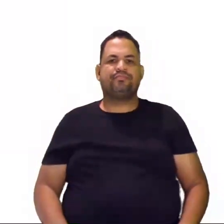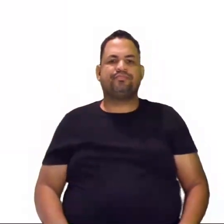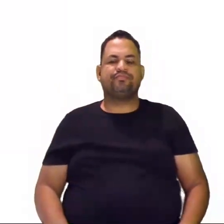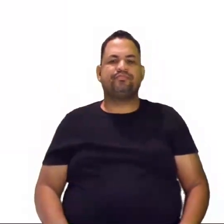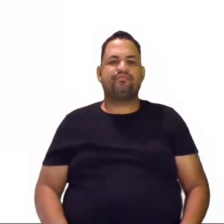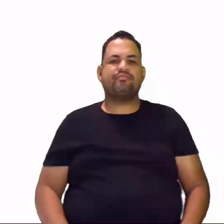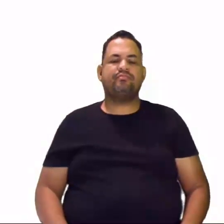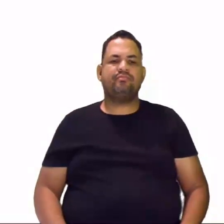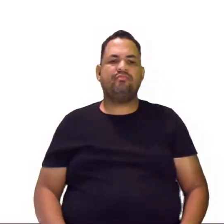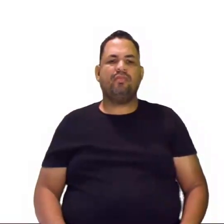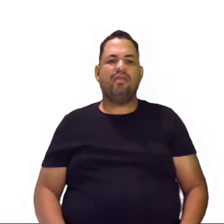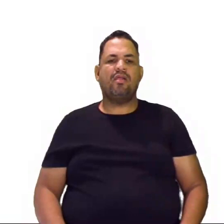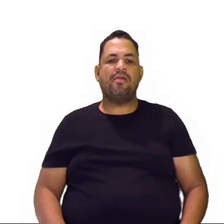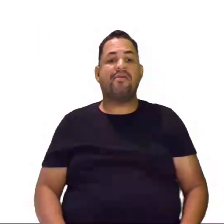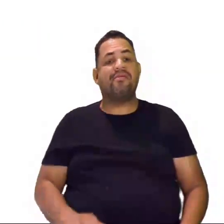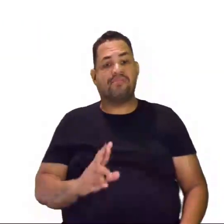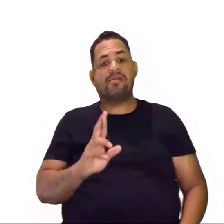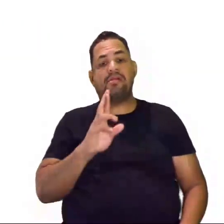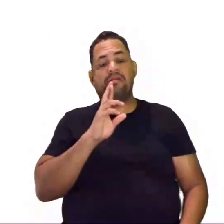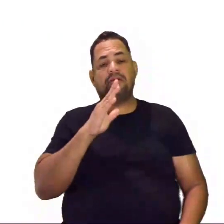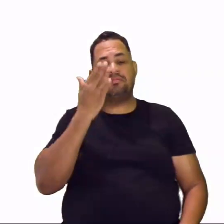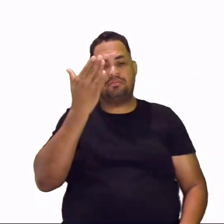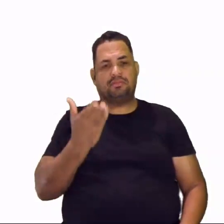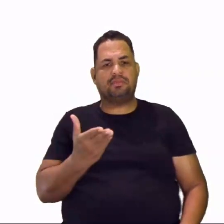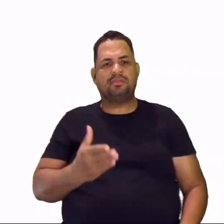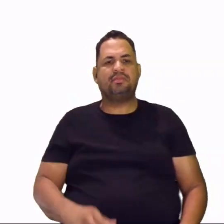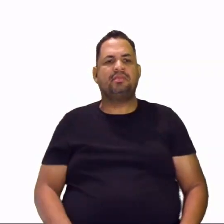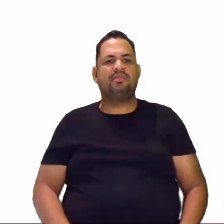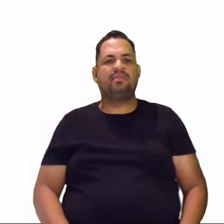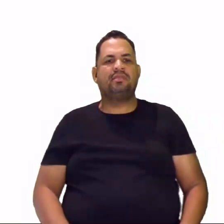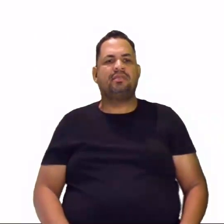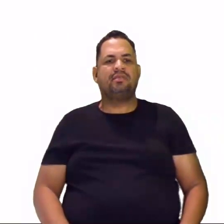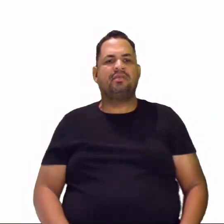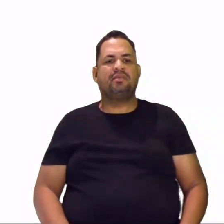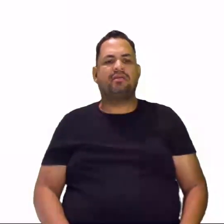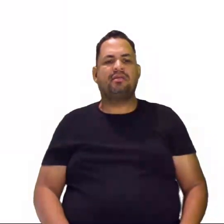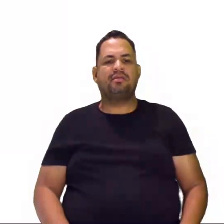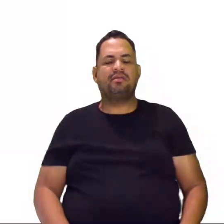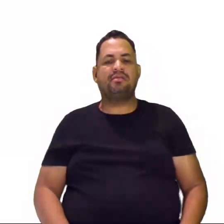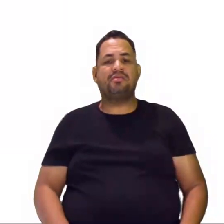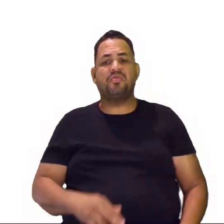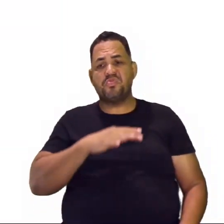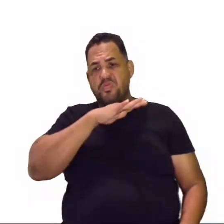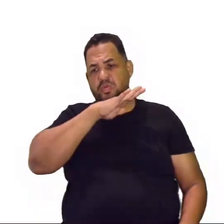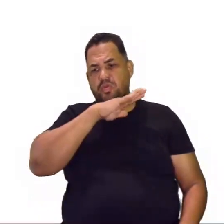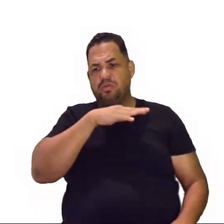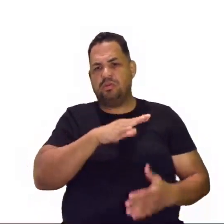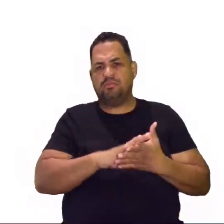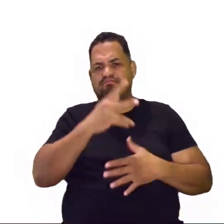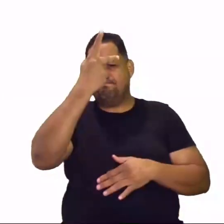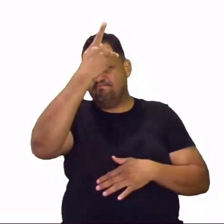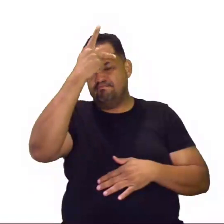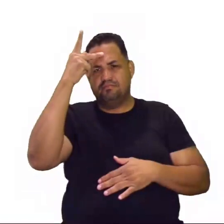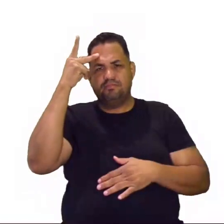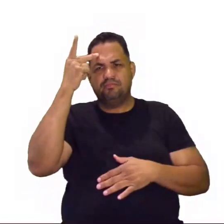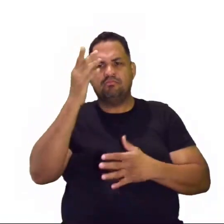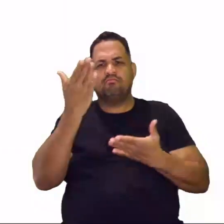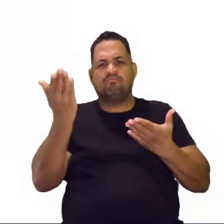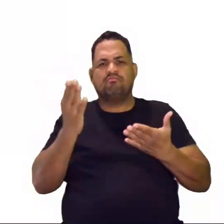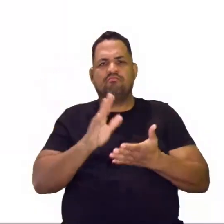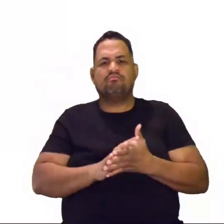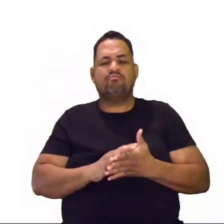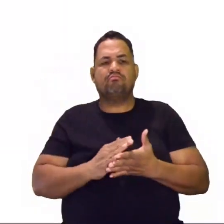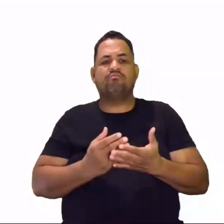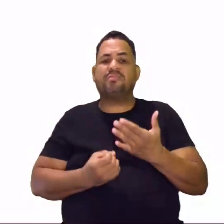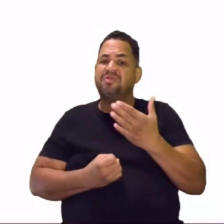Então, essa aí é o resultado. E o cruel é que a pessoa, são traços que a